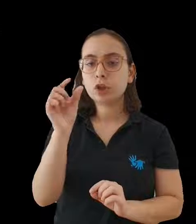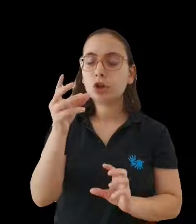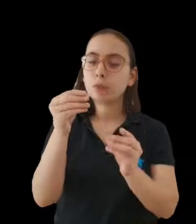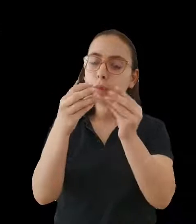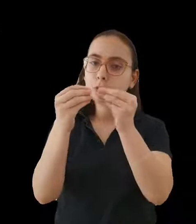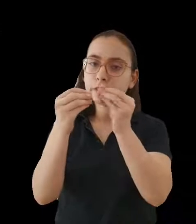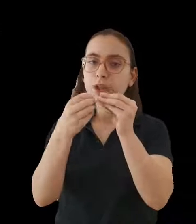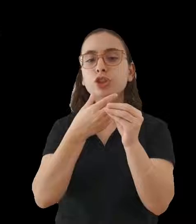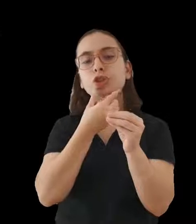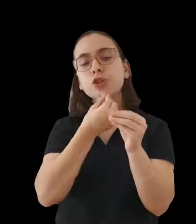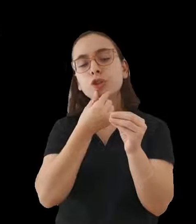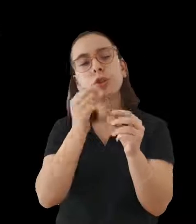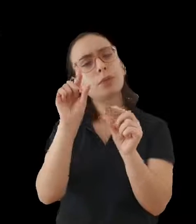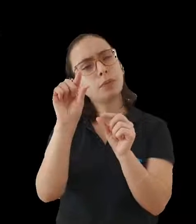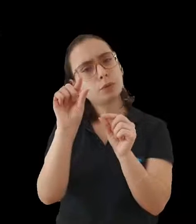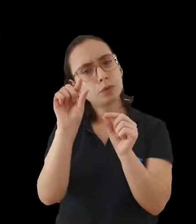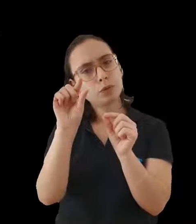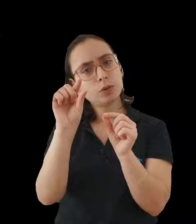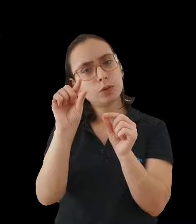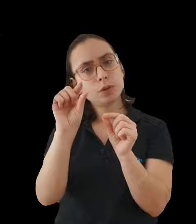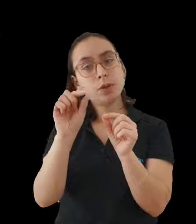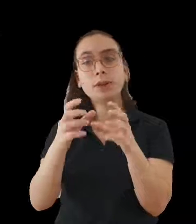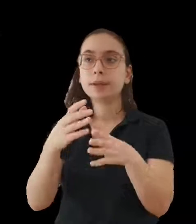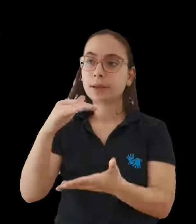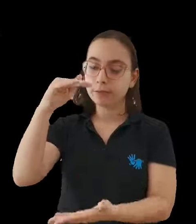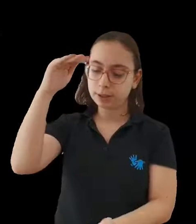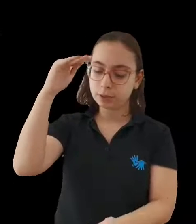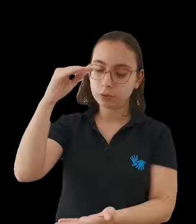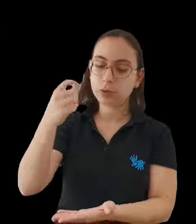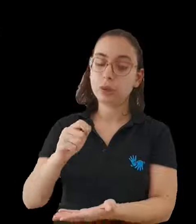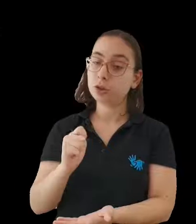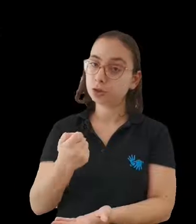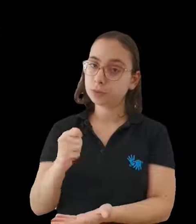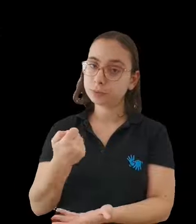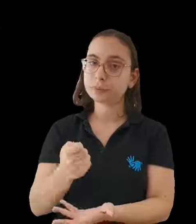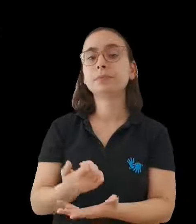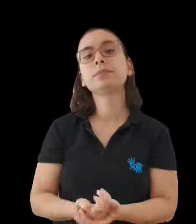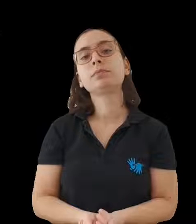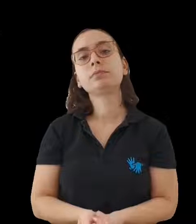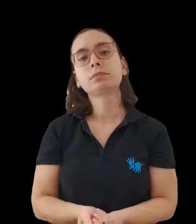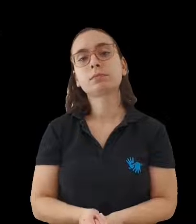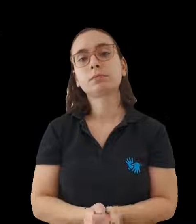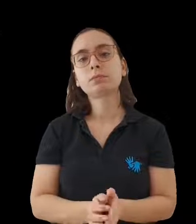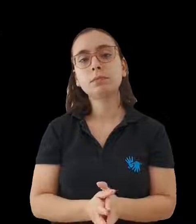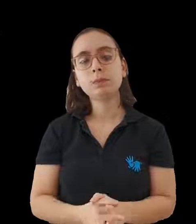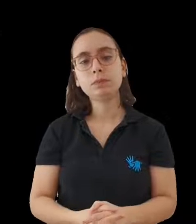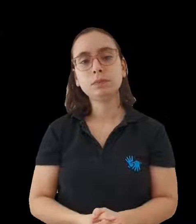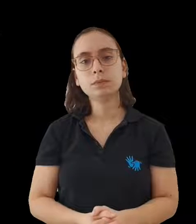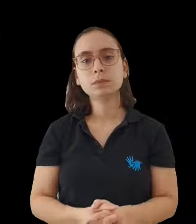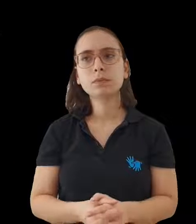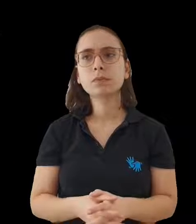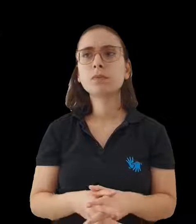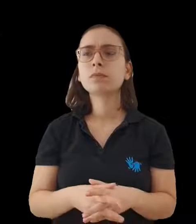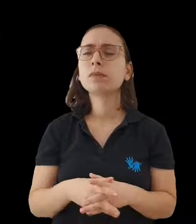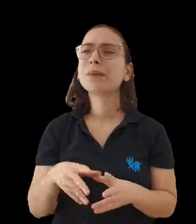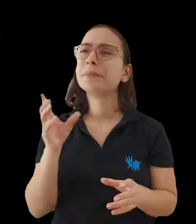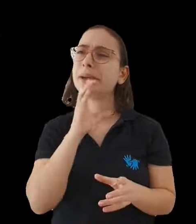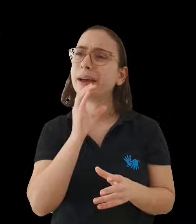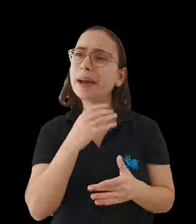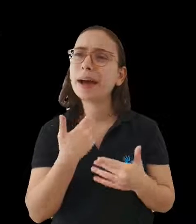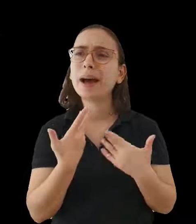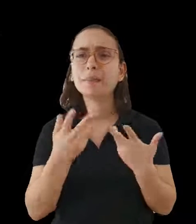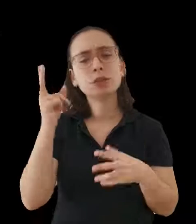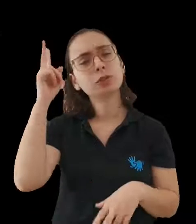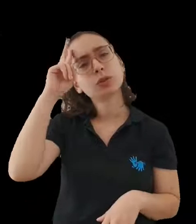pequenininha, silhueta, e tem uma versão grande, tá? Então, assim, falando de forma bem rápida sobre essa